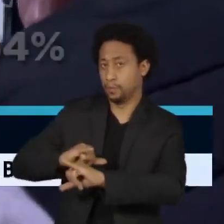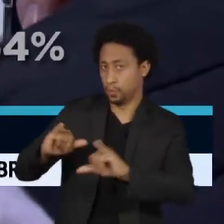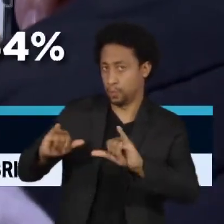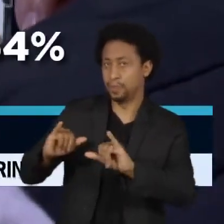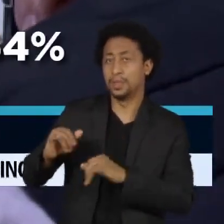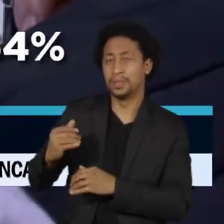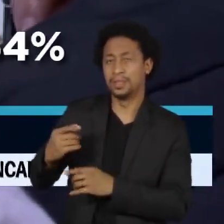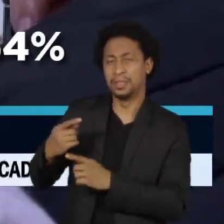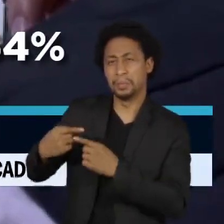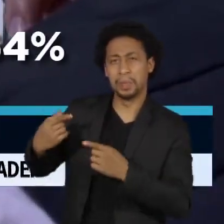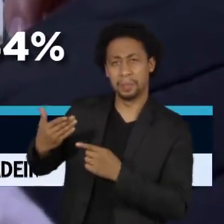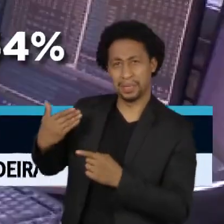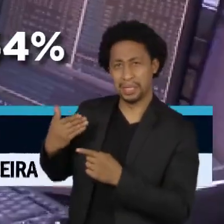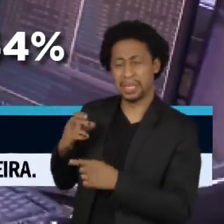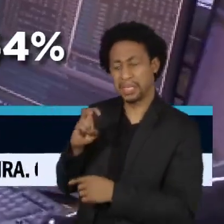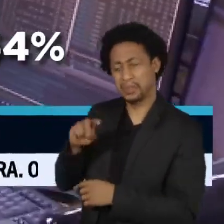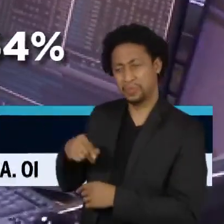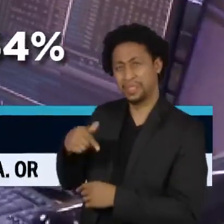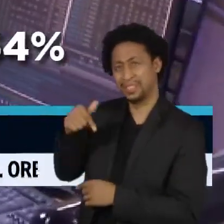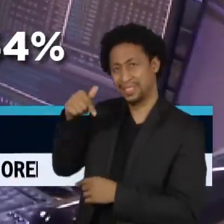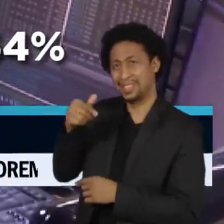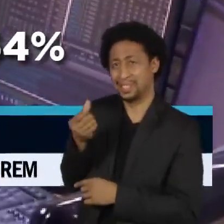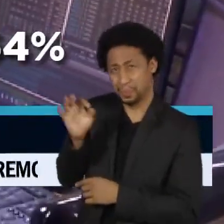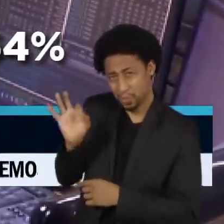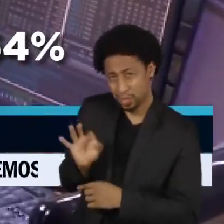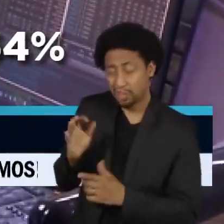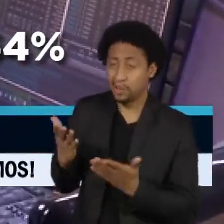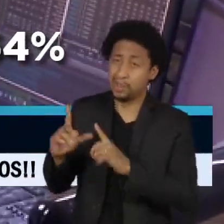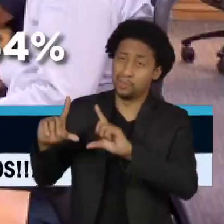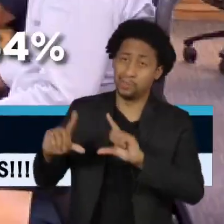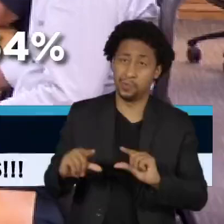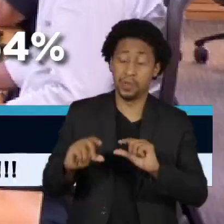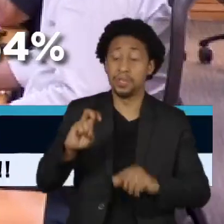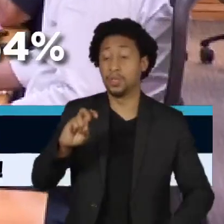de 5,76%. Agora está em